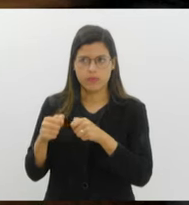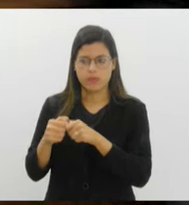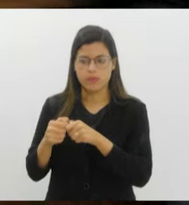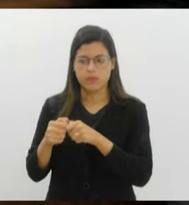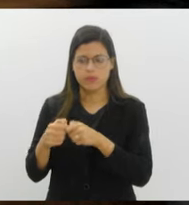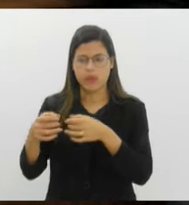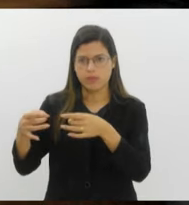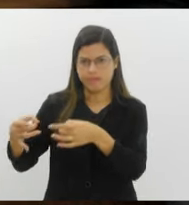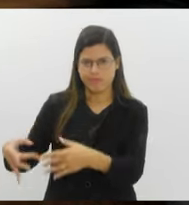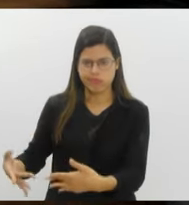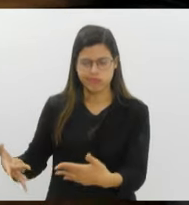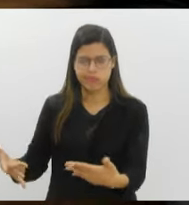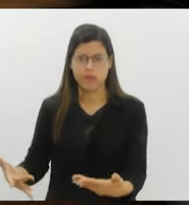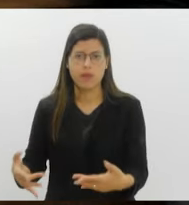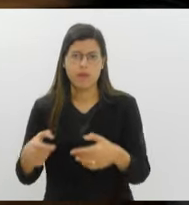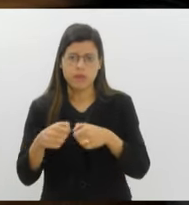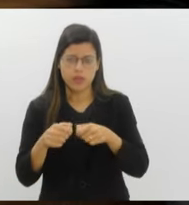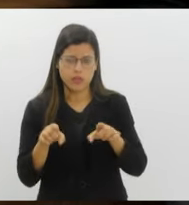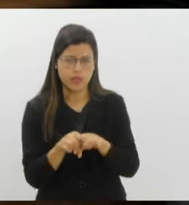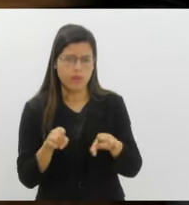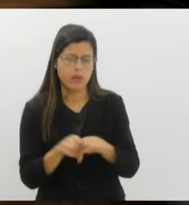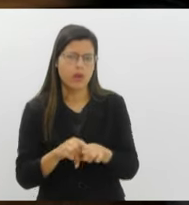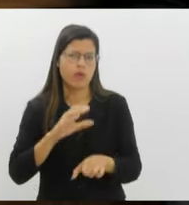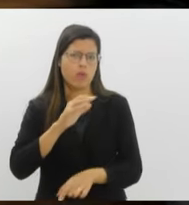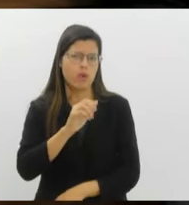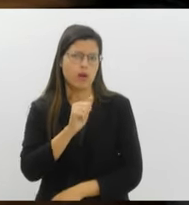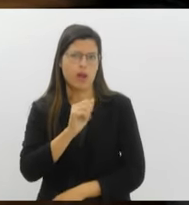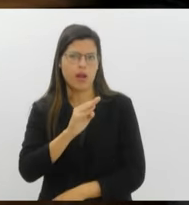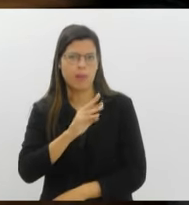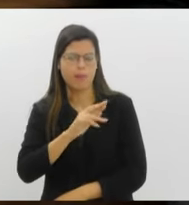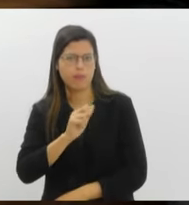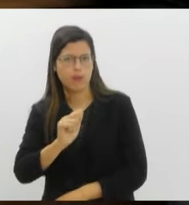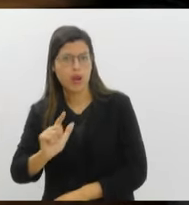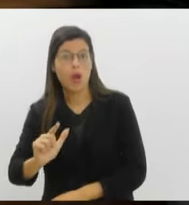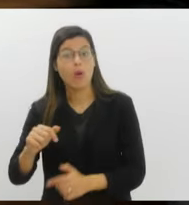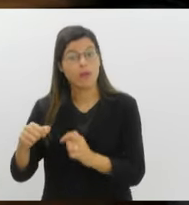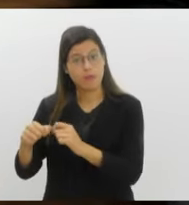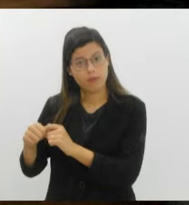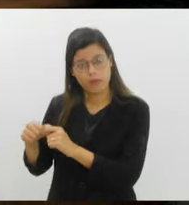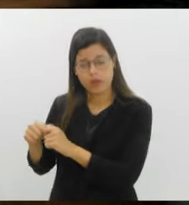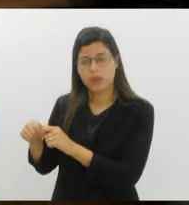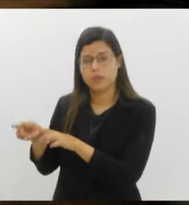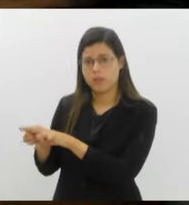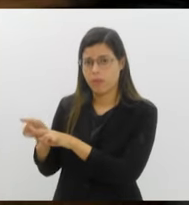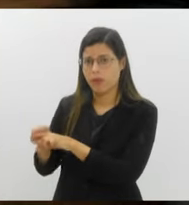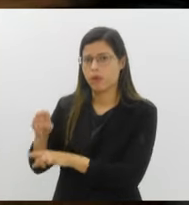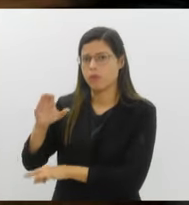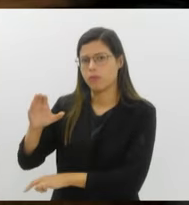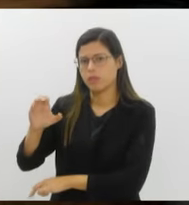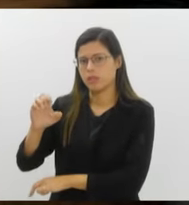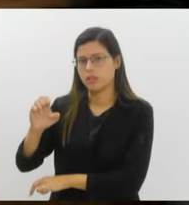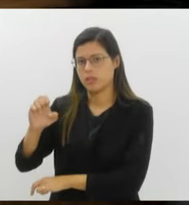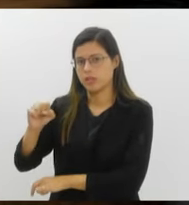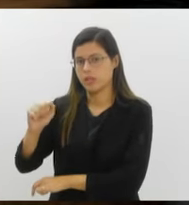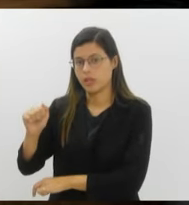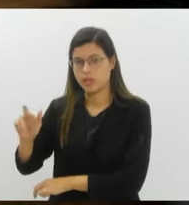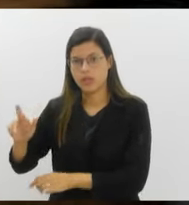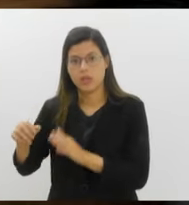né, com Sérgio Cabral. Aliás, assim ele fez com César Maia, que o lançou na